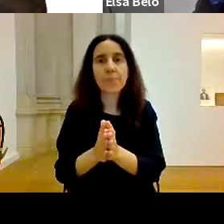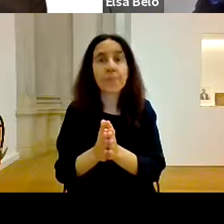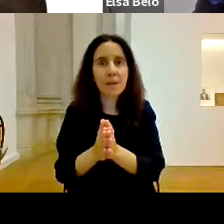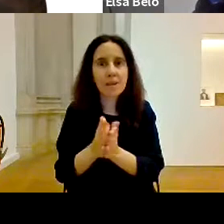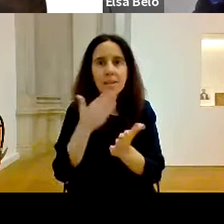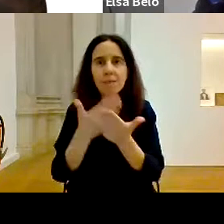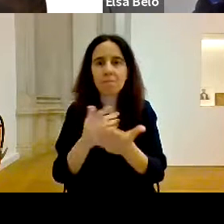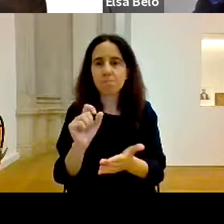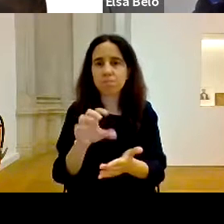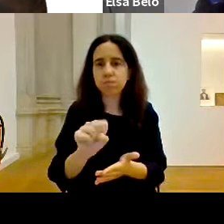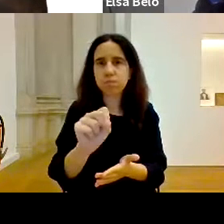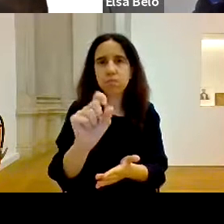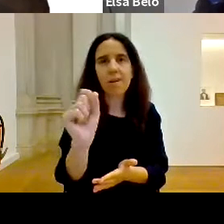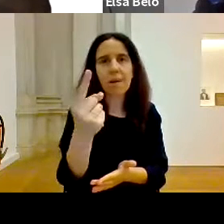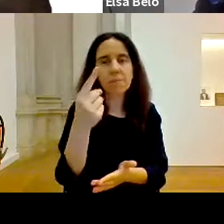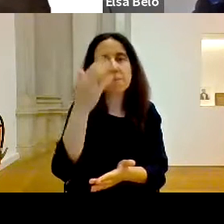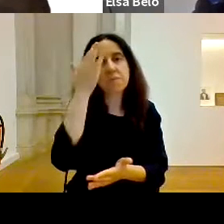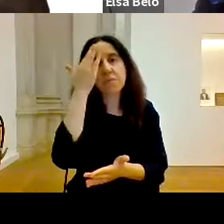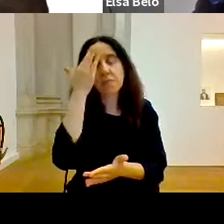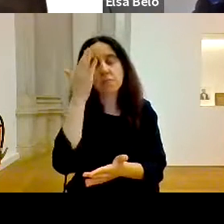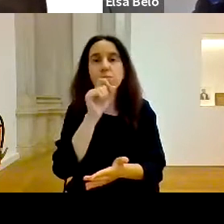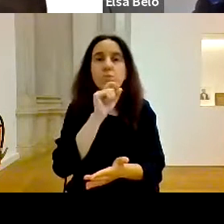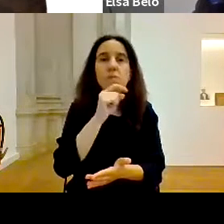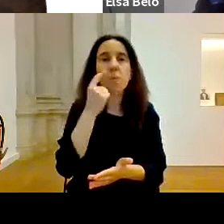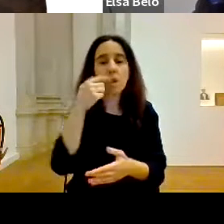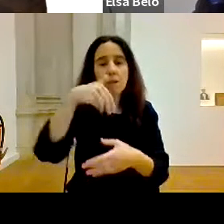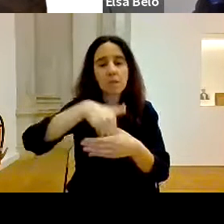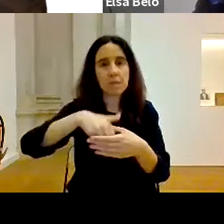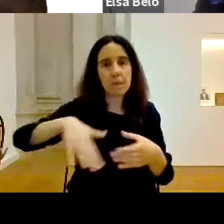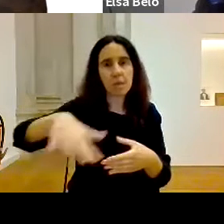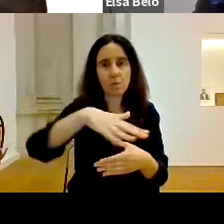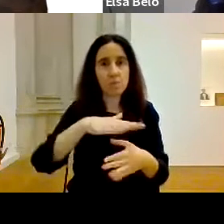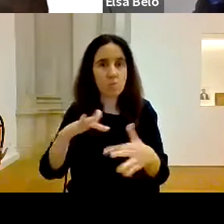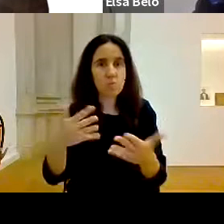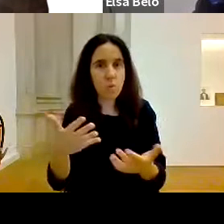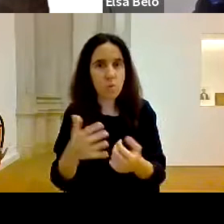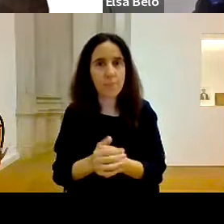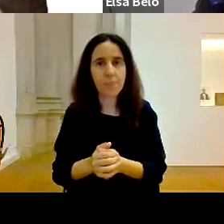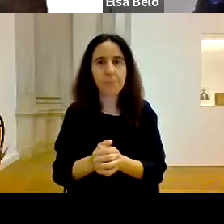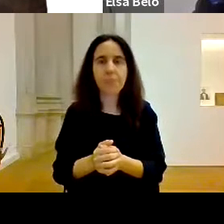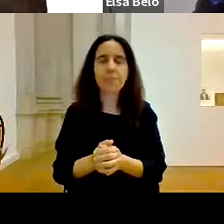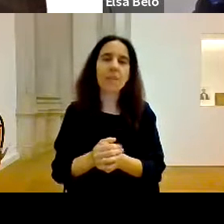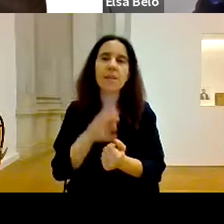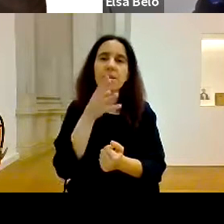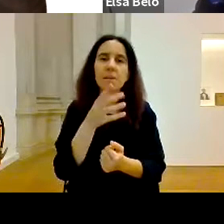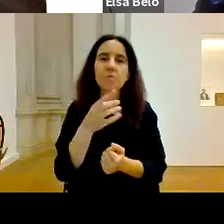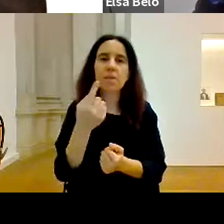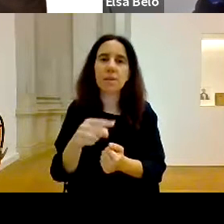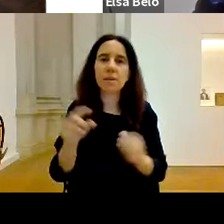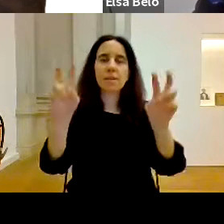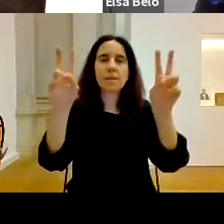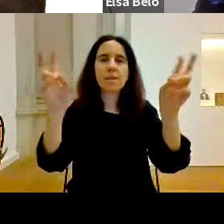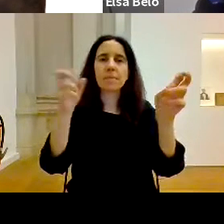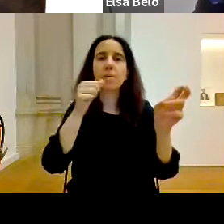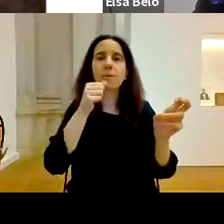mais rapidamente ao ponto em que, porventura, já internamente lhes era permitido. E, digamos, aqui vejo o tema da questão de